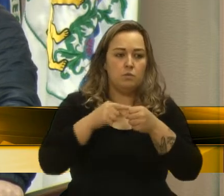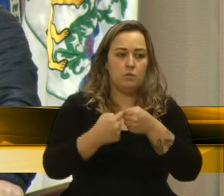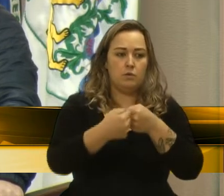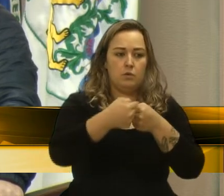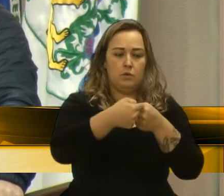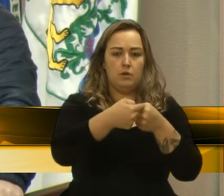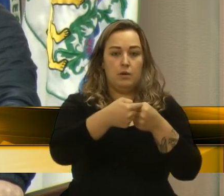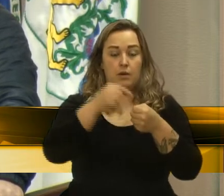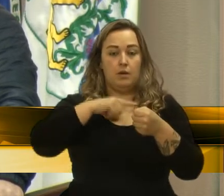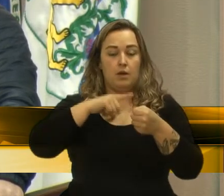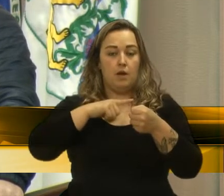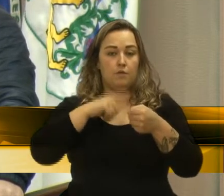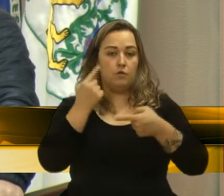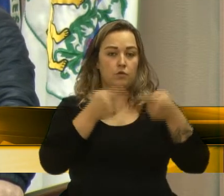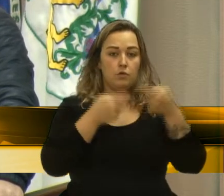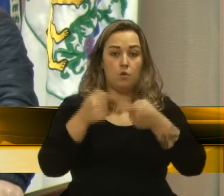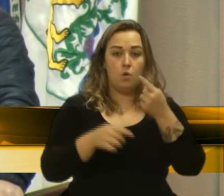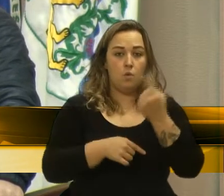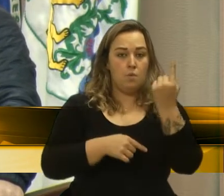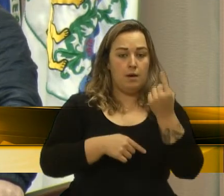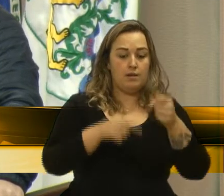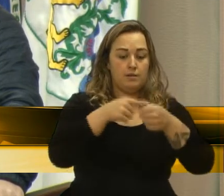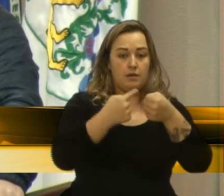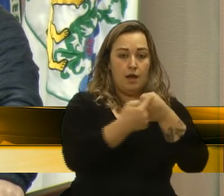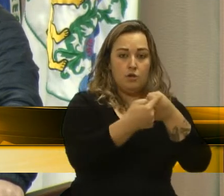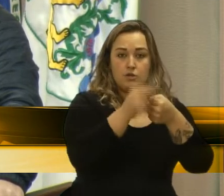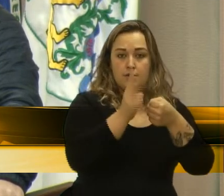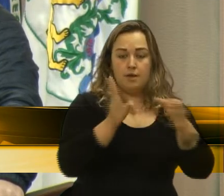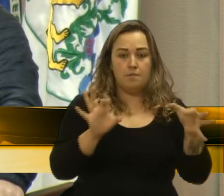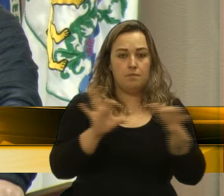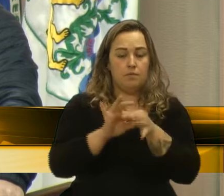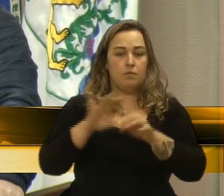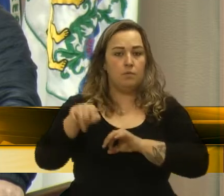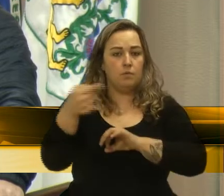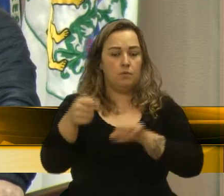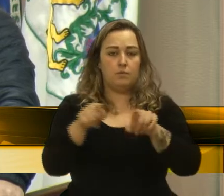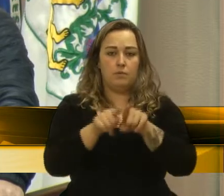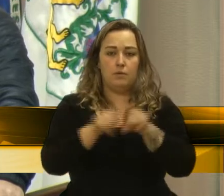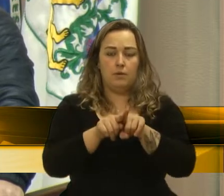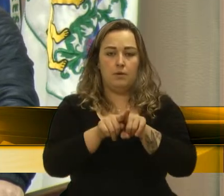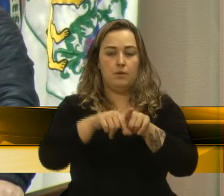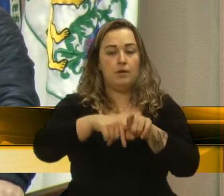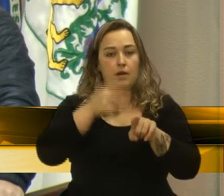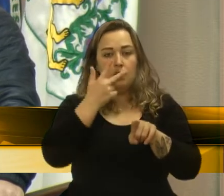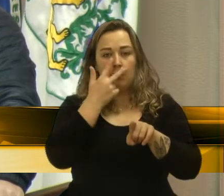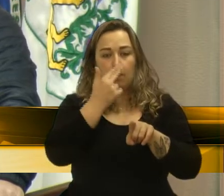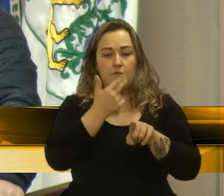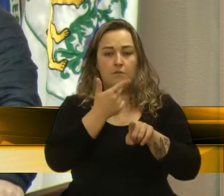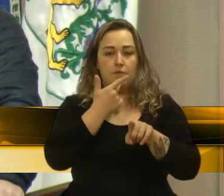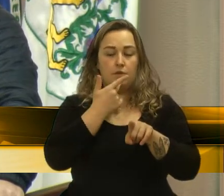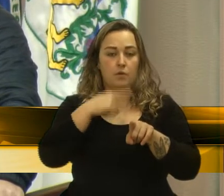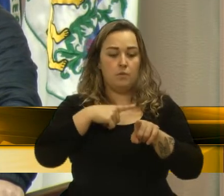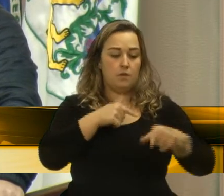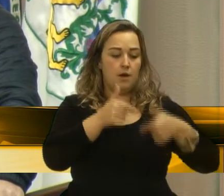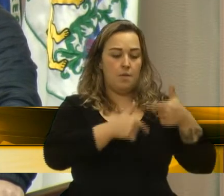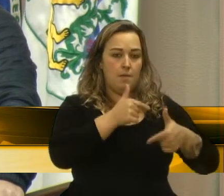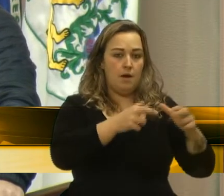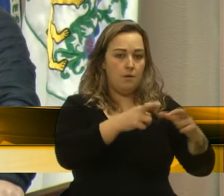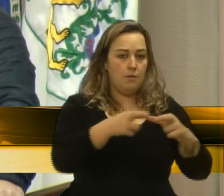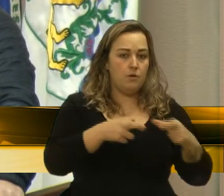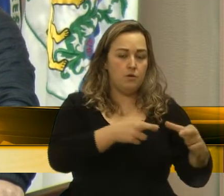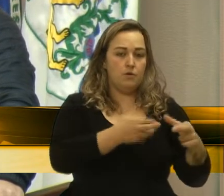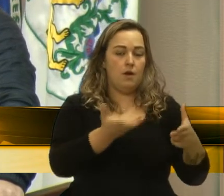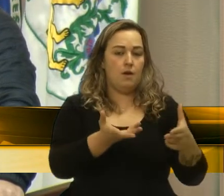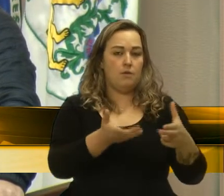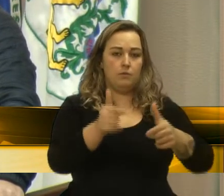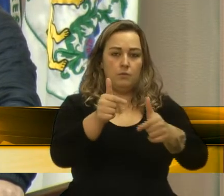a seguinte frase: um município agrega o outro. E é aquilo que a gente defende. O trabalho regional,